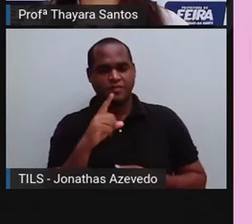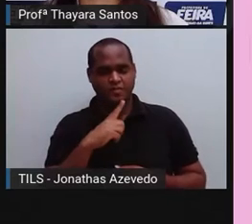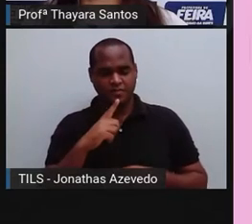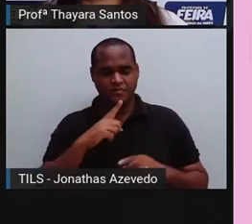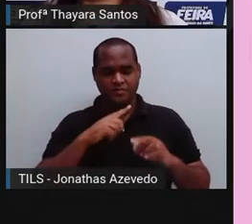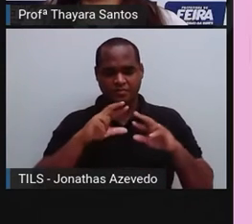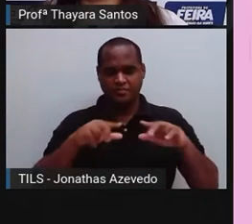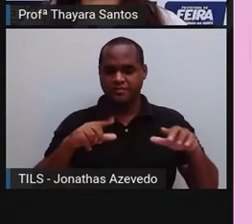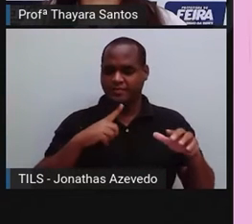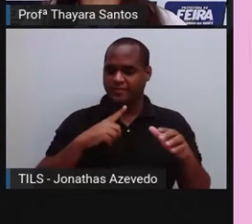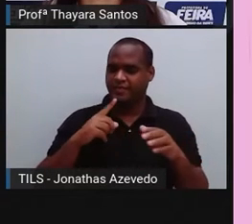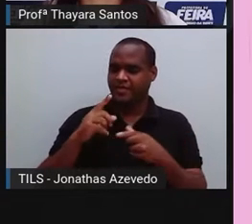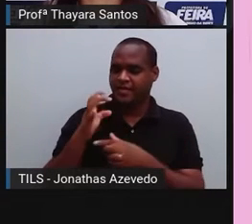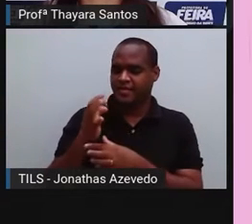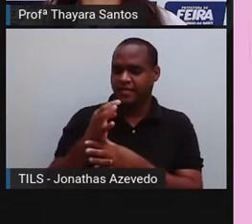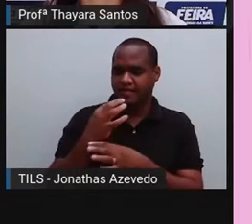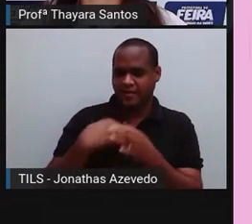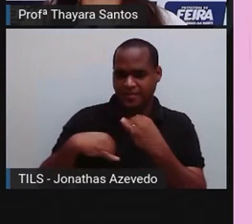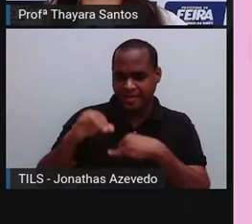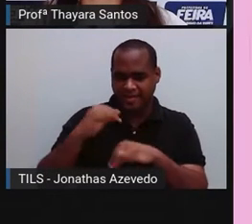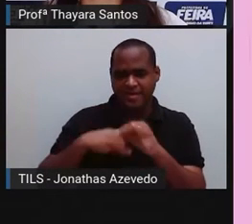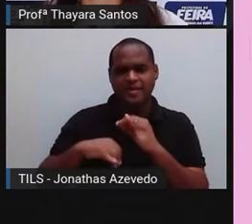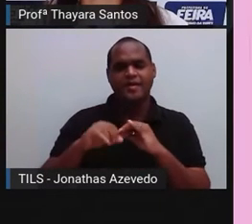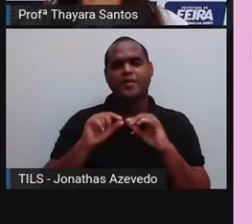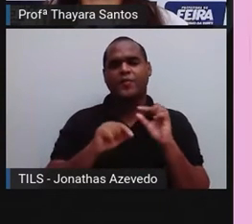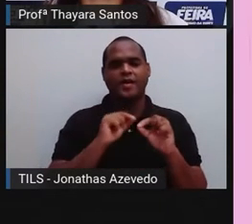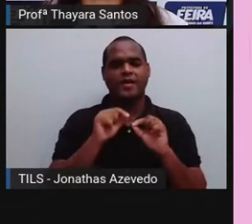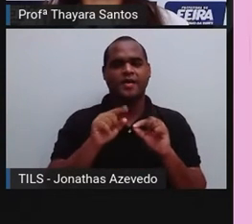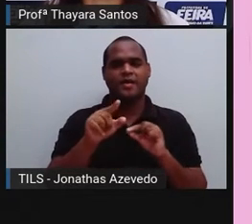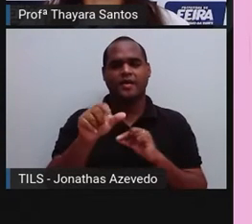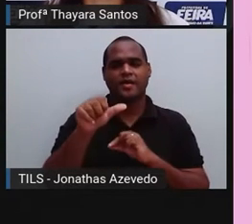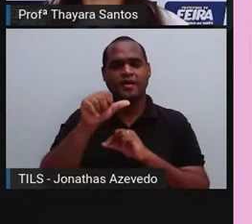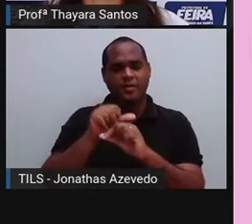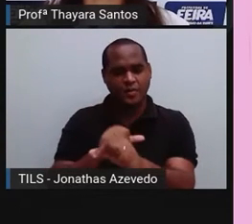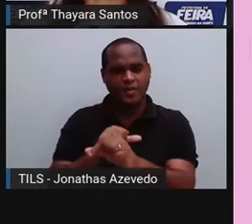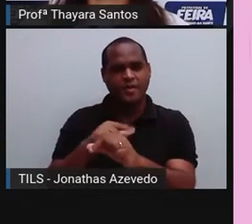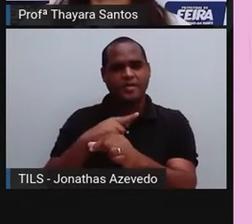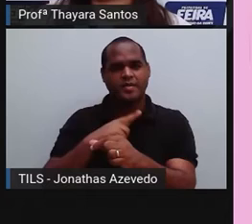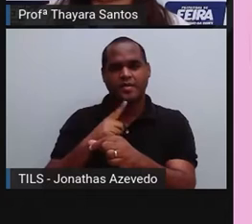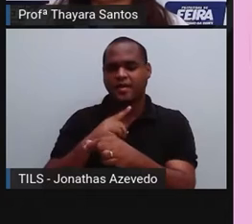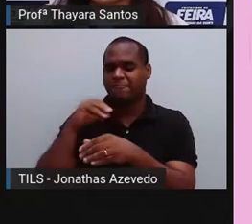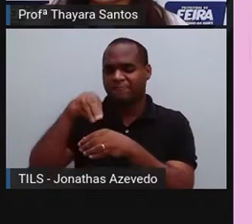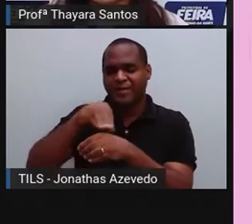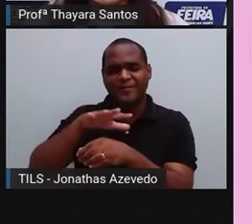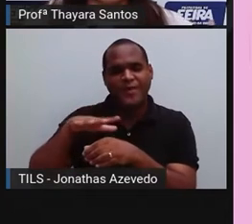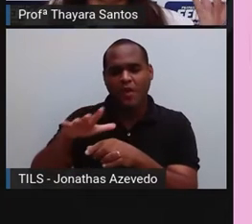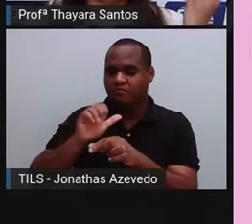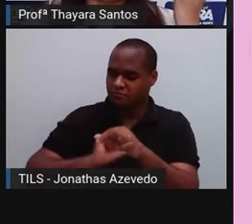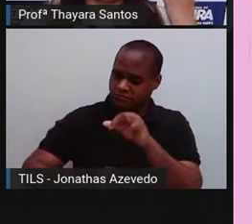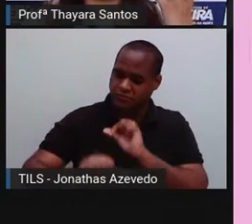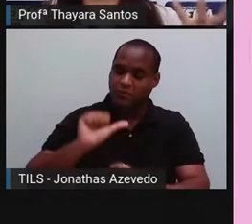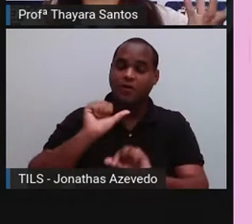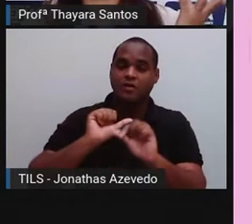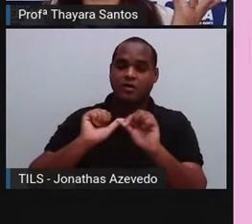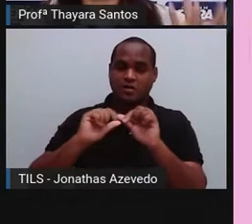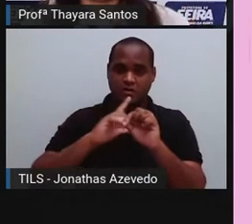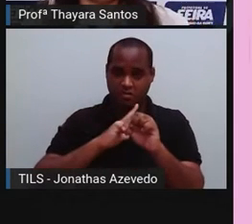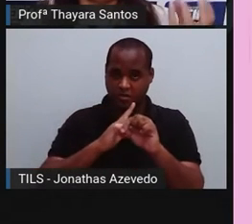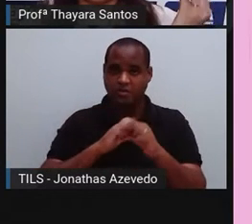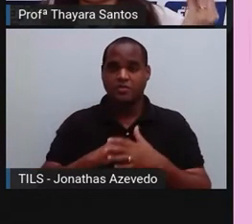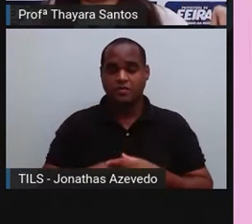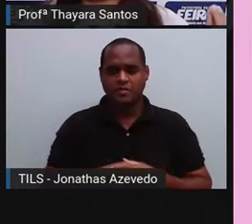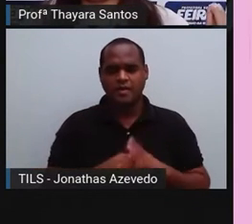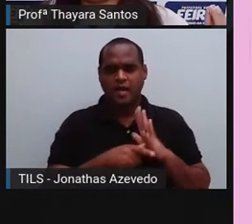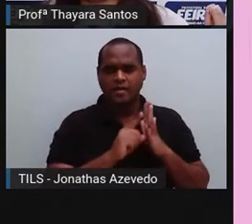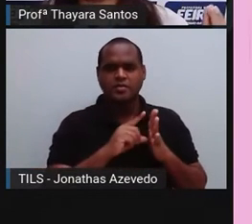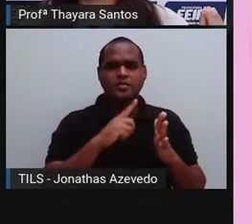transformação química? É uma transformação química quando a gente altera a composição química daquela matéria. Quando eu tinha antes eu